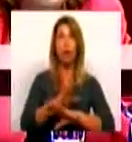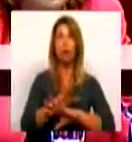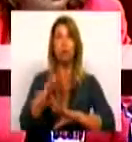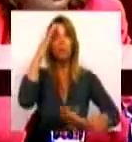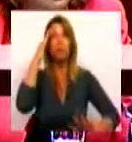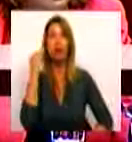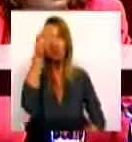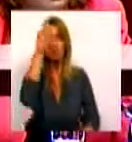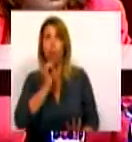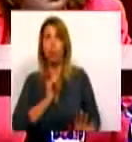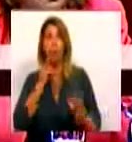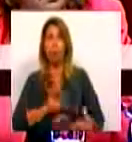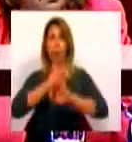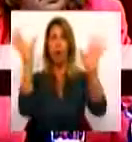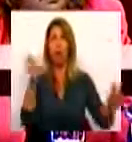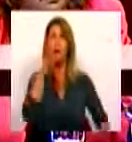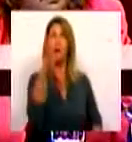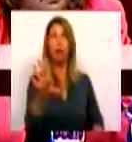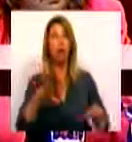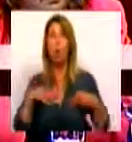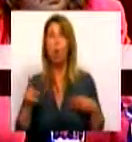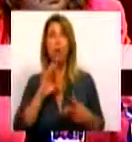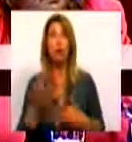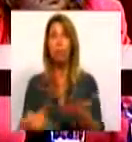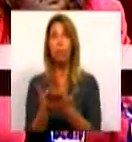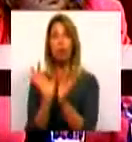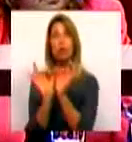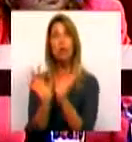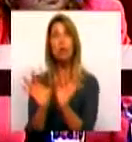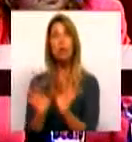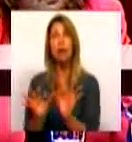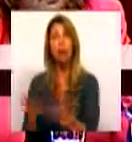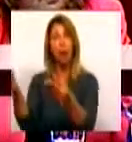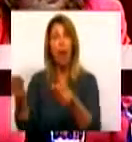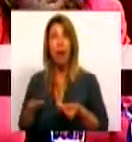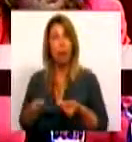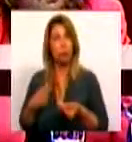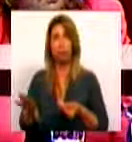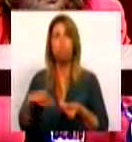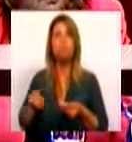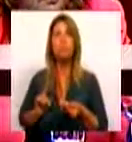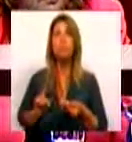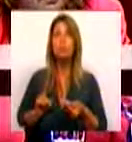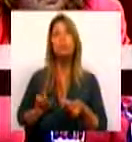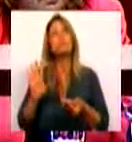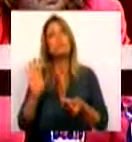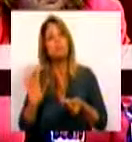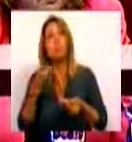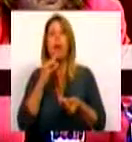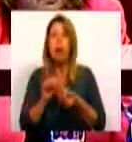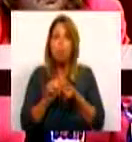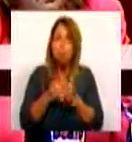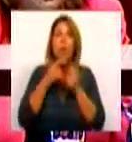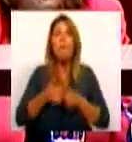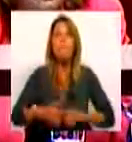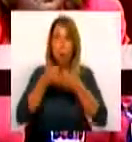clara. Portugal não aceita a proposta como ela está neste momento apresentada. Reconhecemos que houve uma melhoria, é um